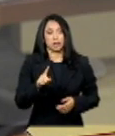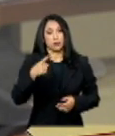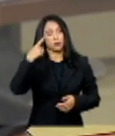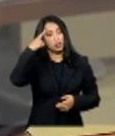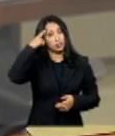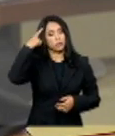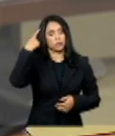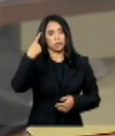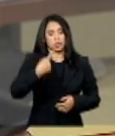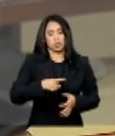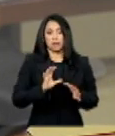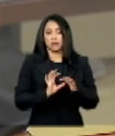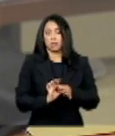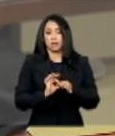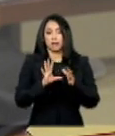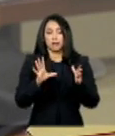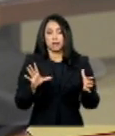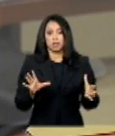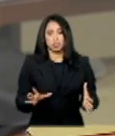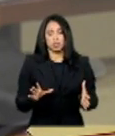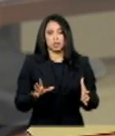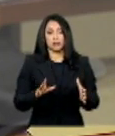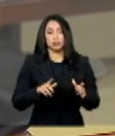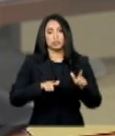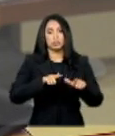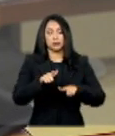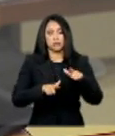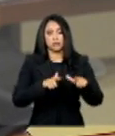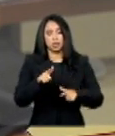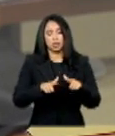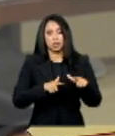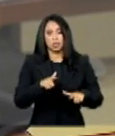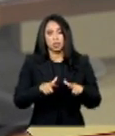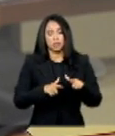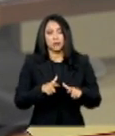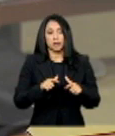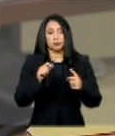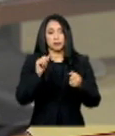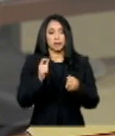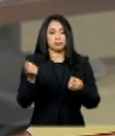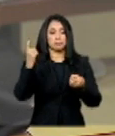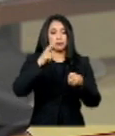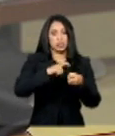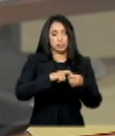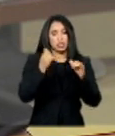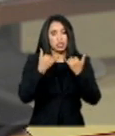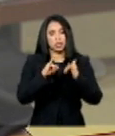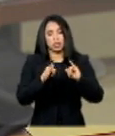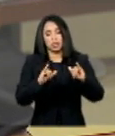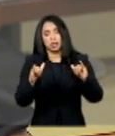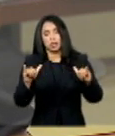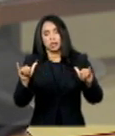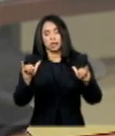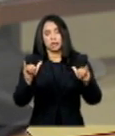concessão ou permissão os serviços e instalações de energia elétrica o aproveitamento energético dos cursos d'água